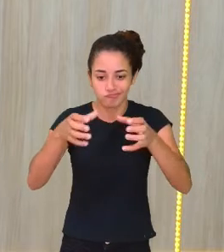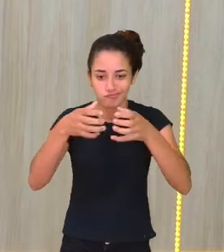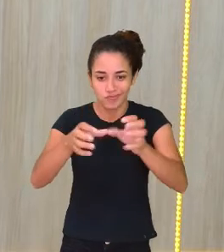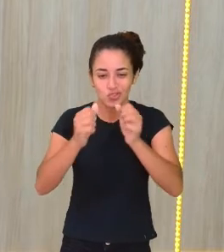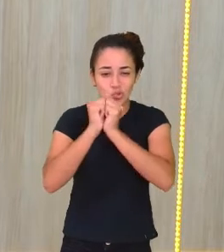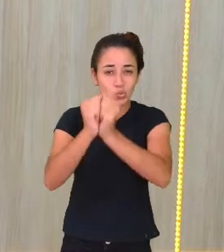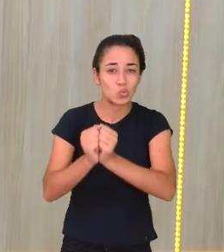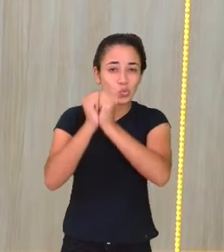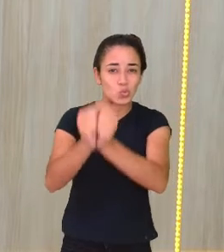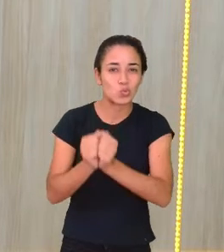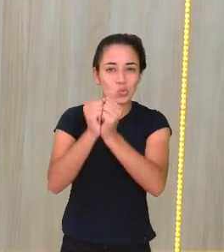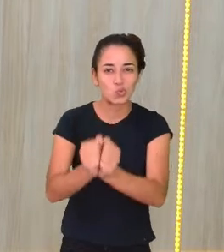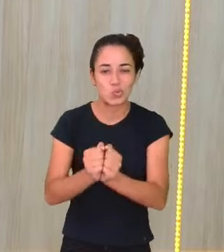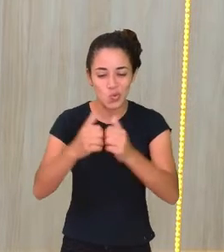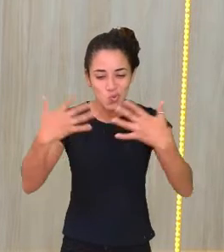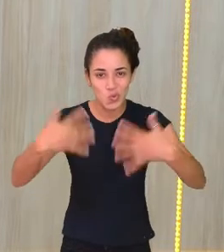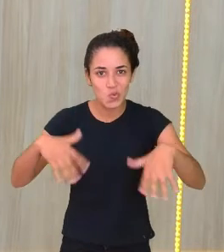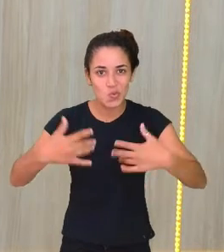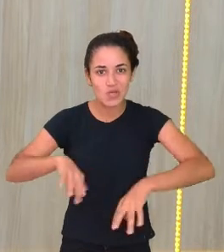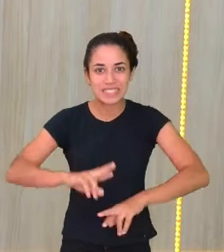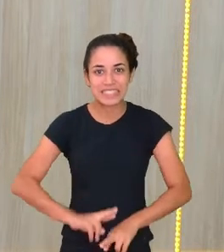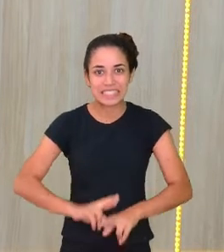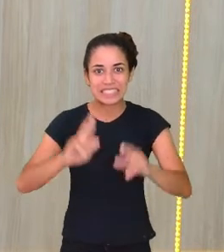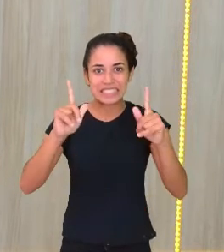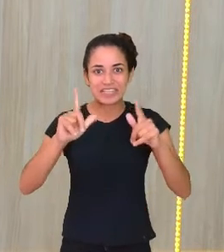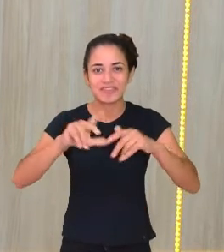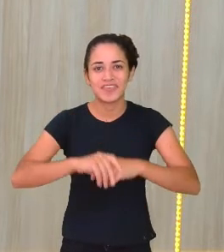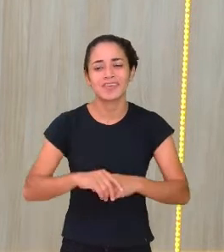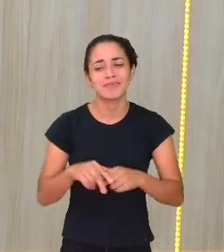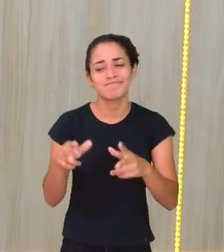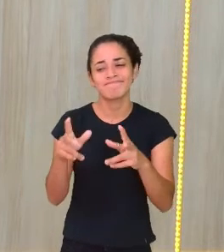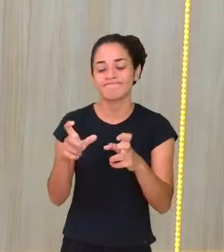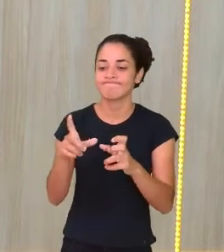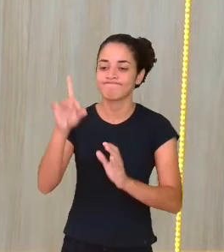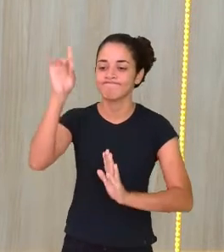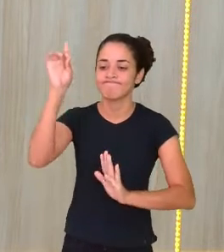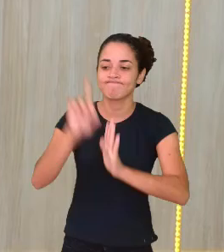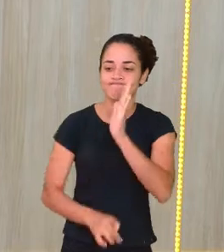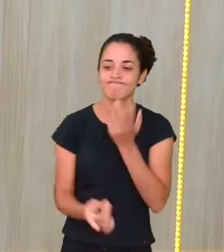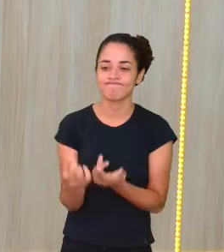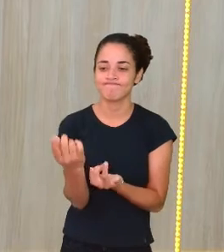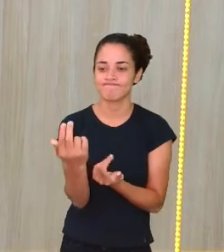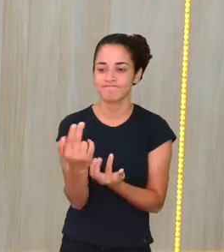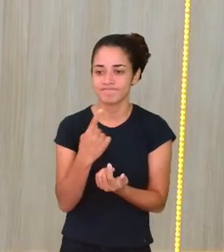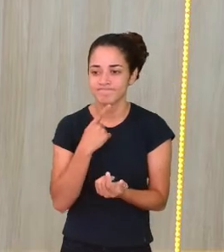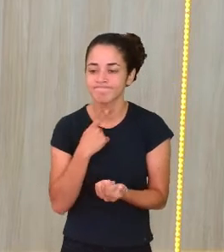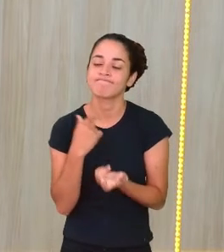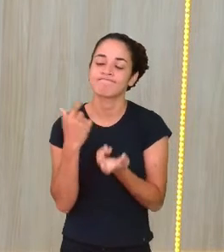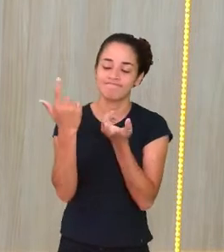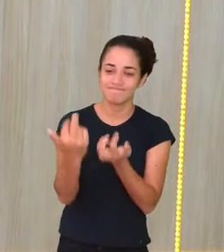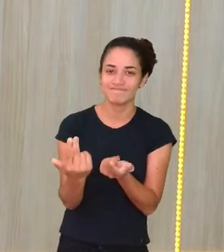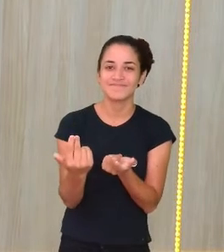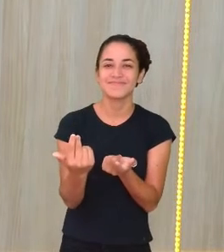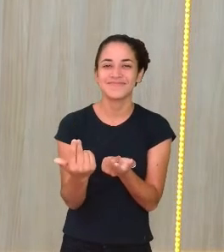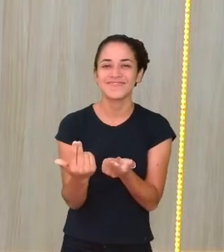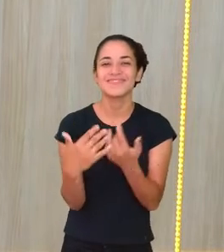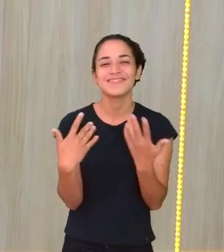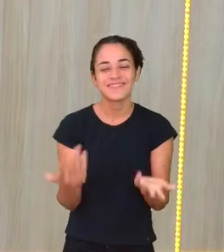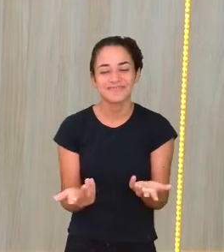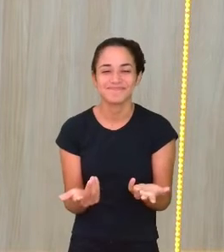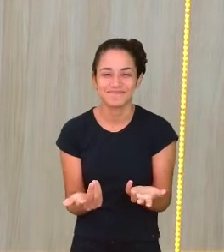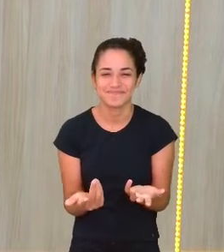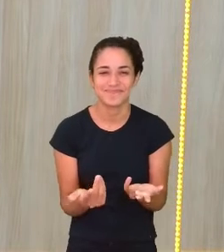ele percebe que o outro tem o mesmo direito, tem a mesma vontade, entende? Então, assim,